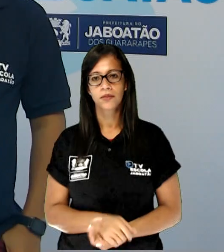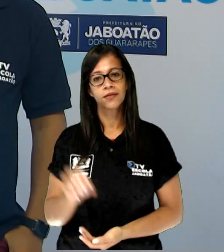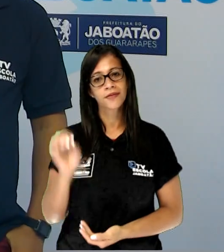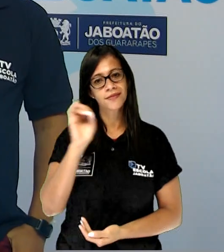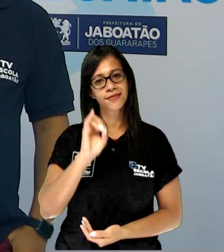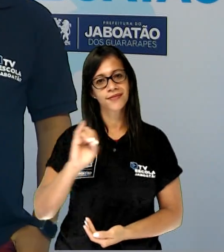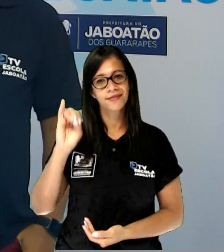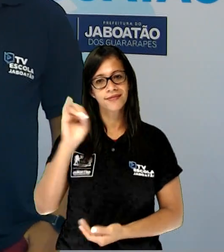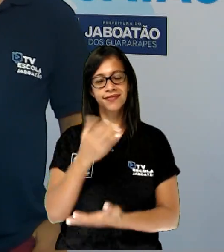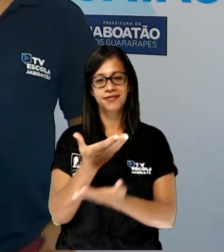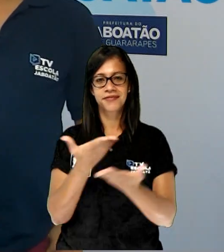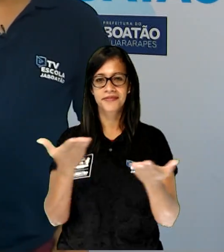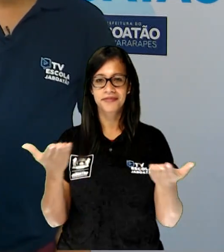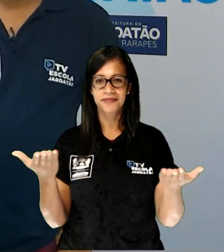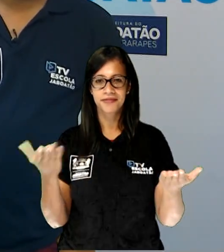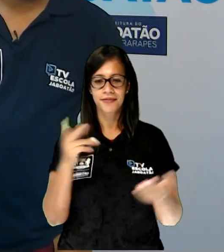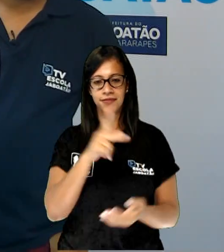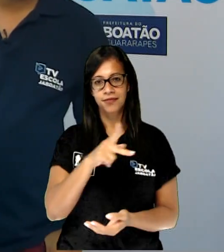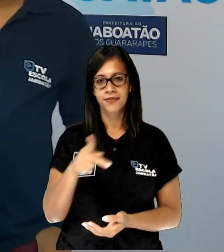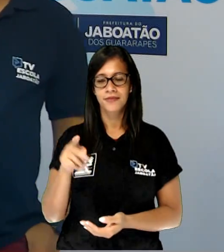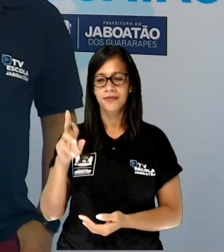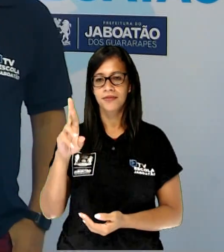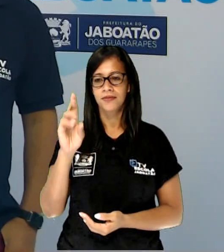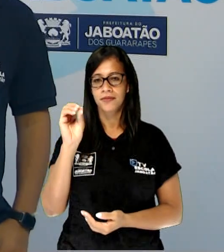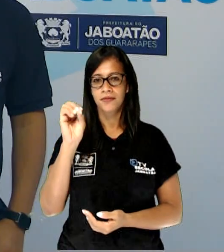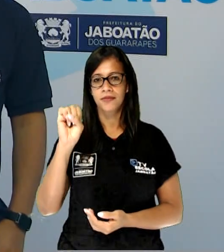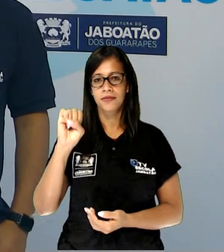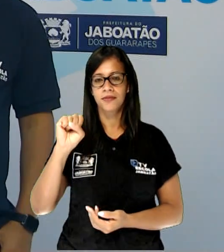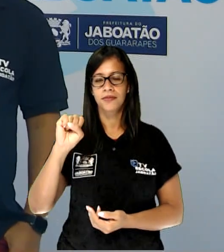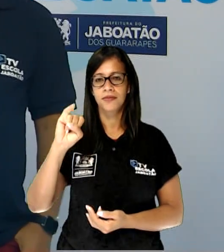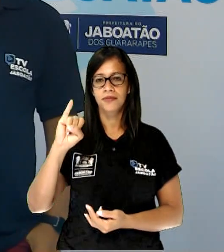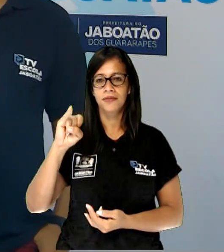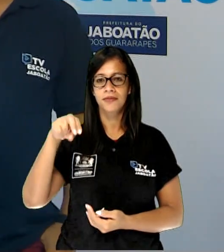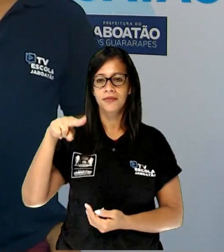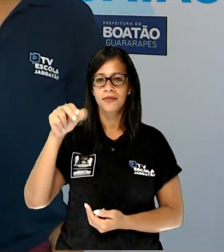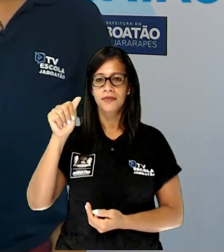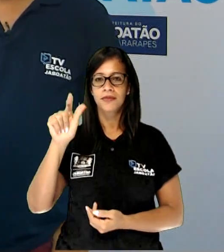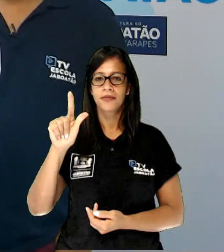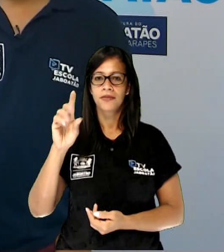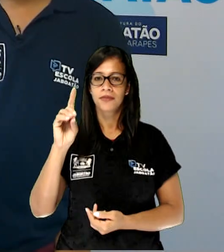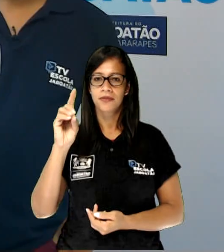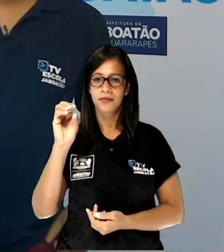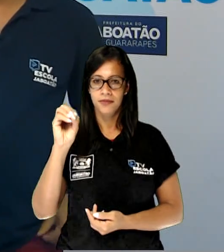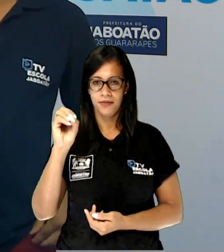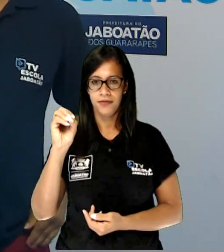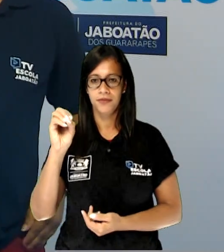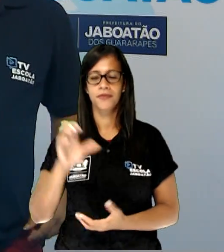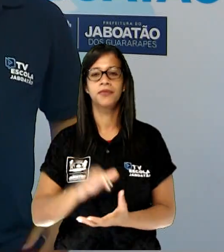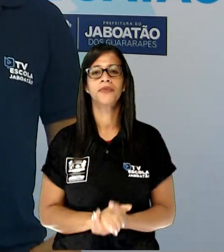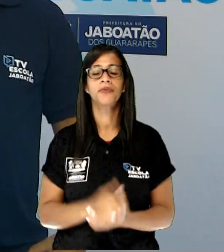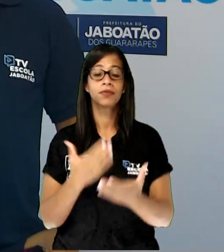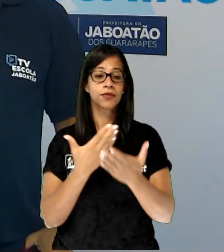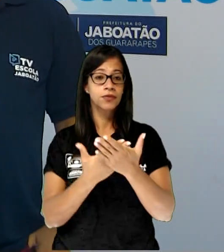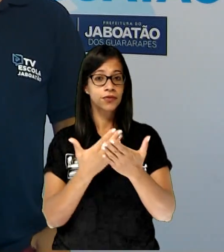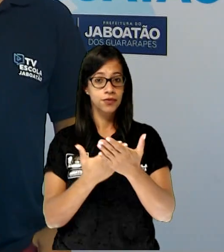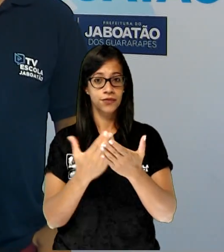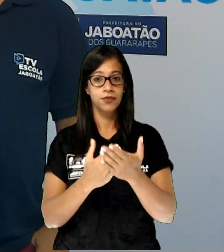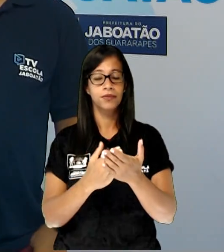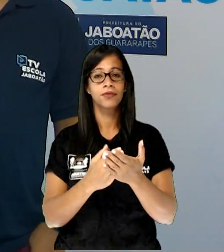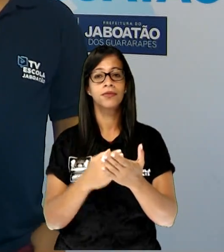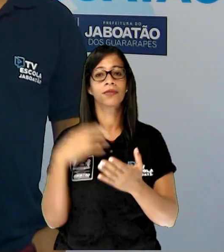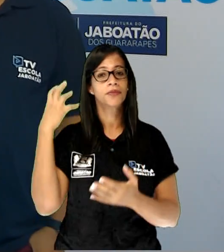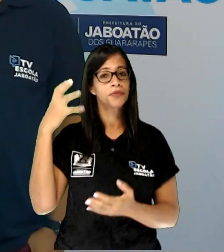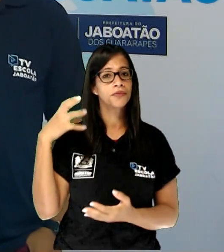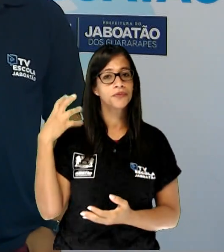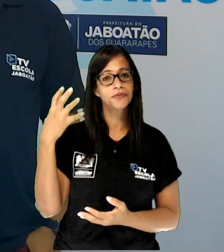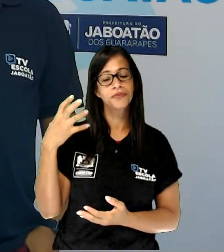Olá pessoal, aqui é o professor Rosinaldo para mais uma aula de música do 8º ano. Nessa